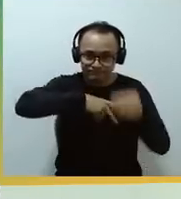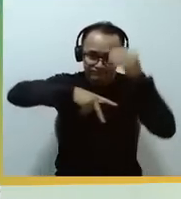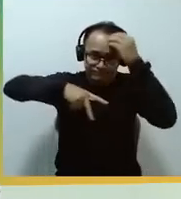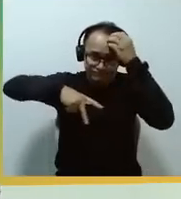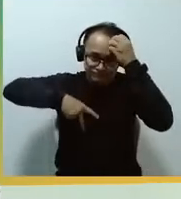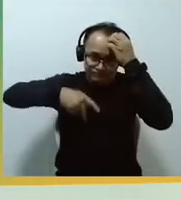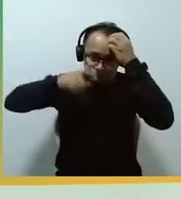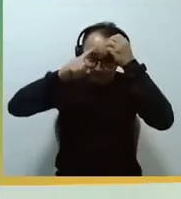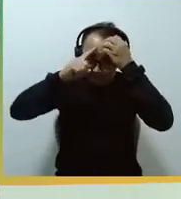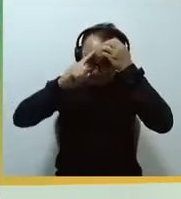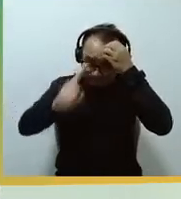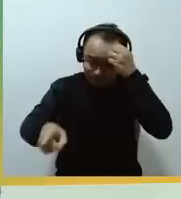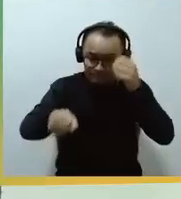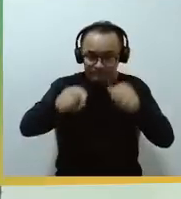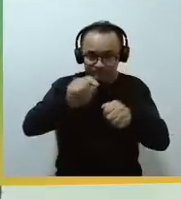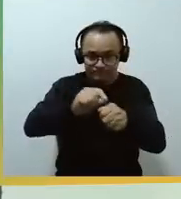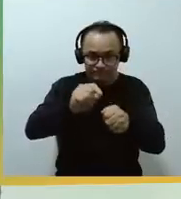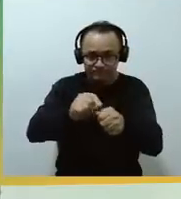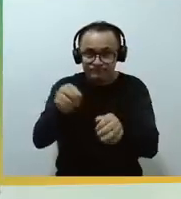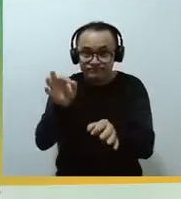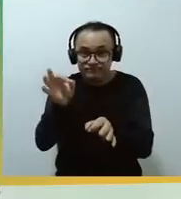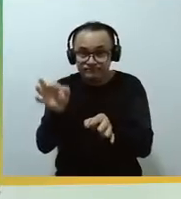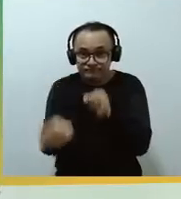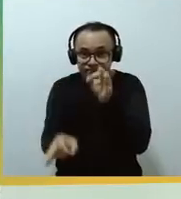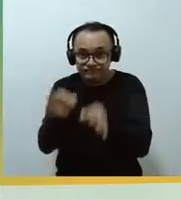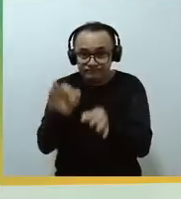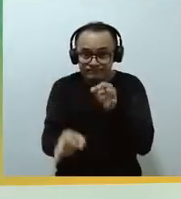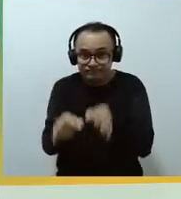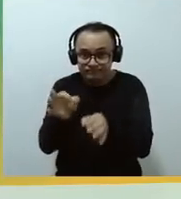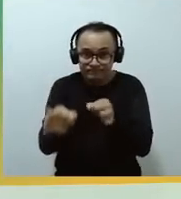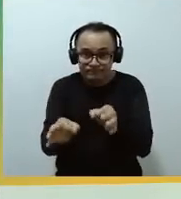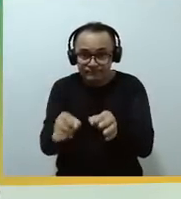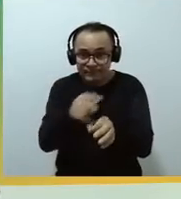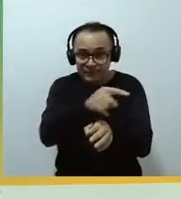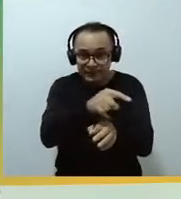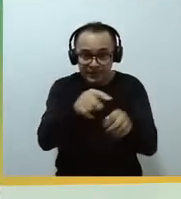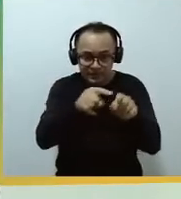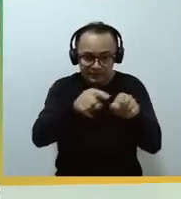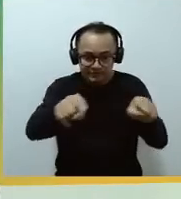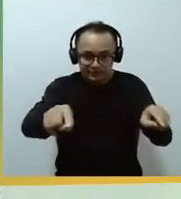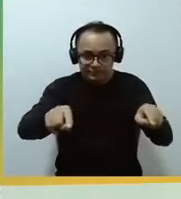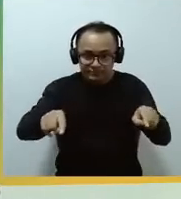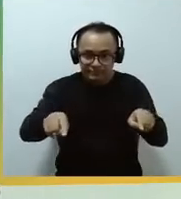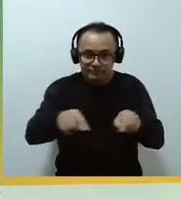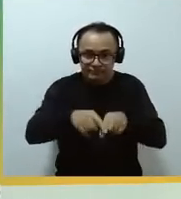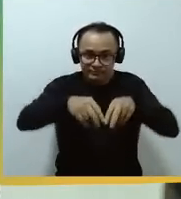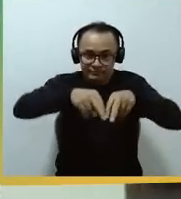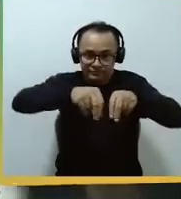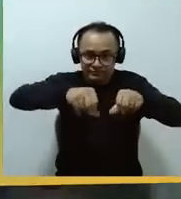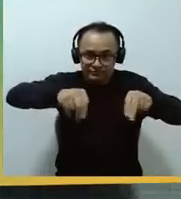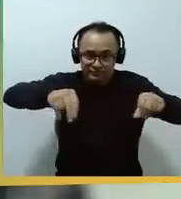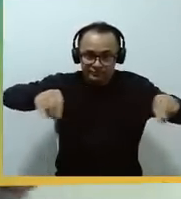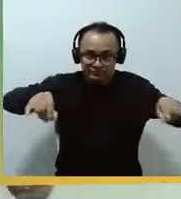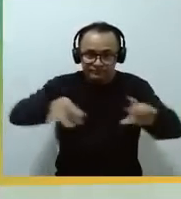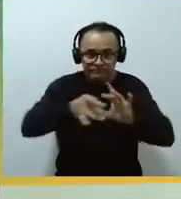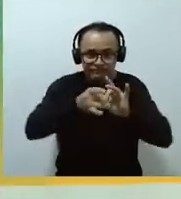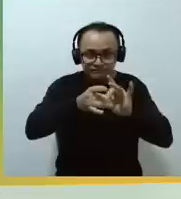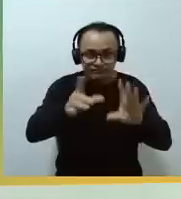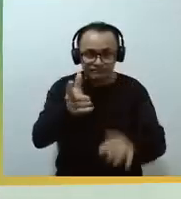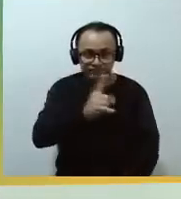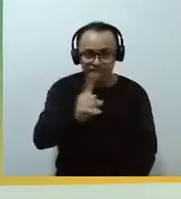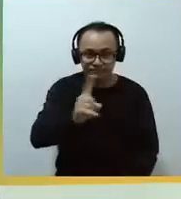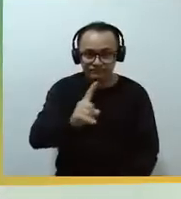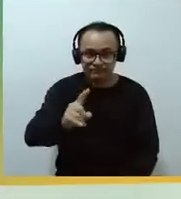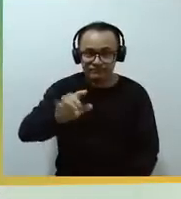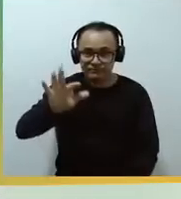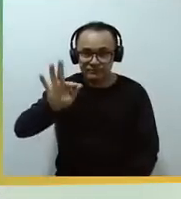o Poder Judiciário, que não dava liminar do terreno. A seleção do terreno foi feita pela Fátima. Ela escolheu o terreno. É claro que